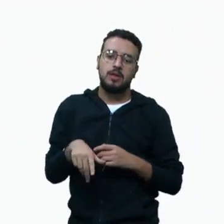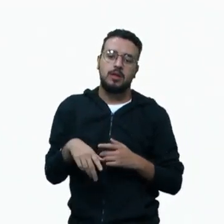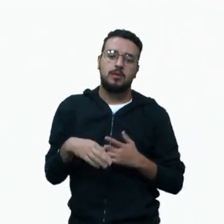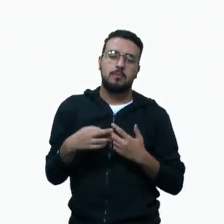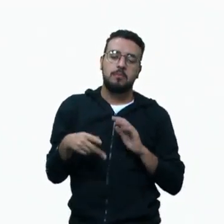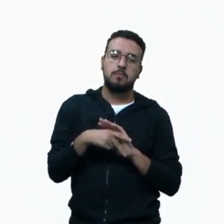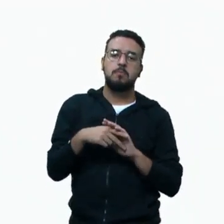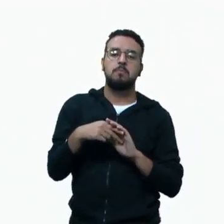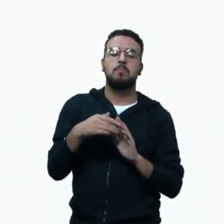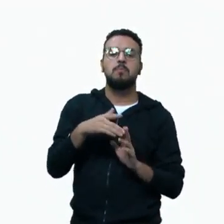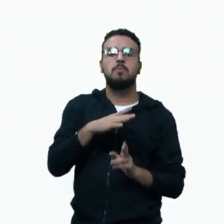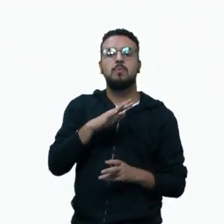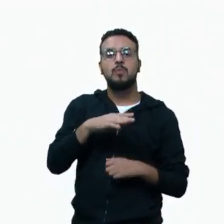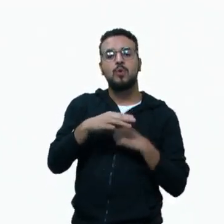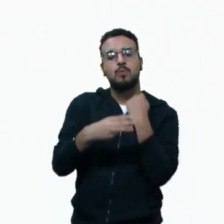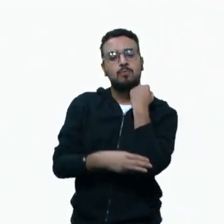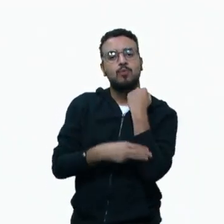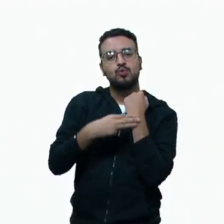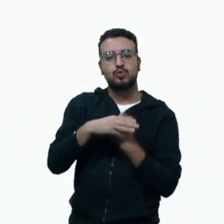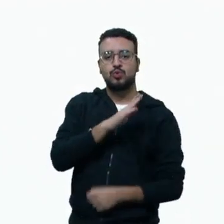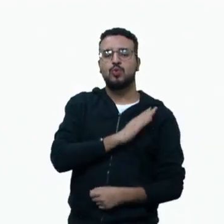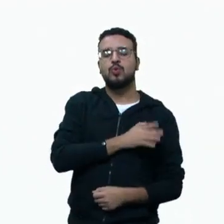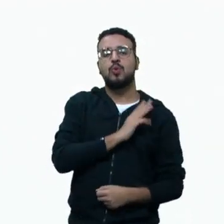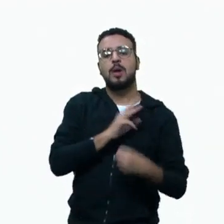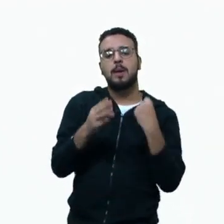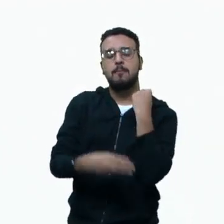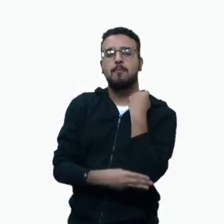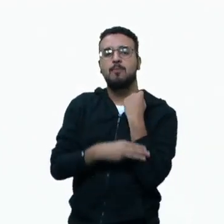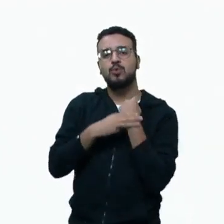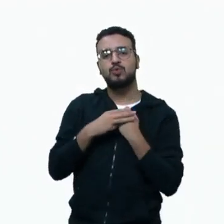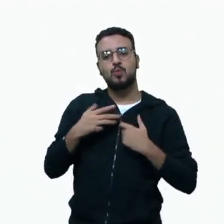músculo cardíaco e do músculo liso na aula passada.